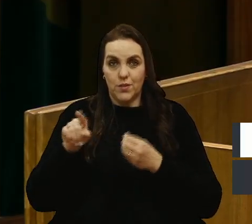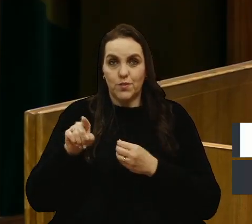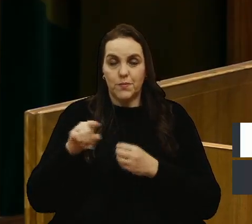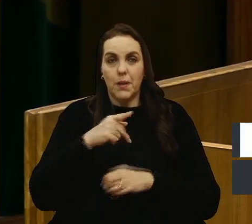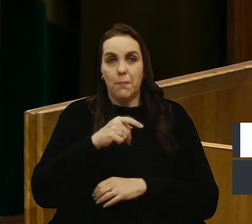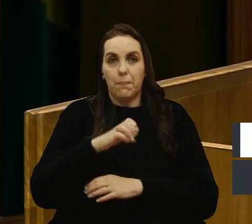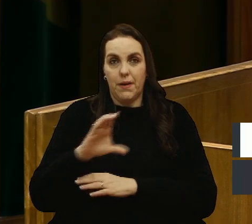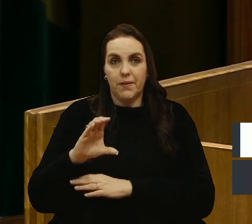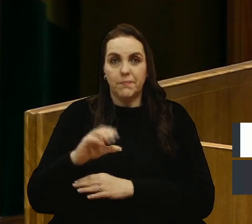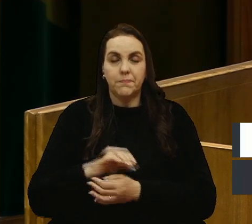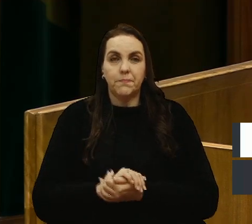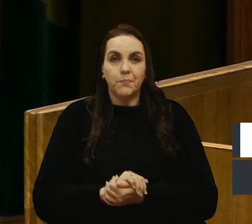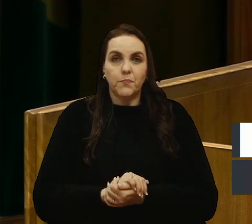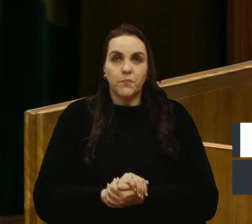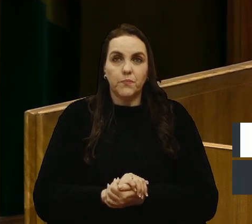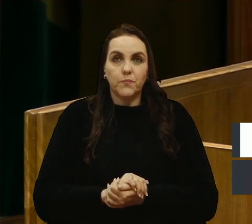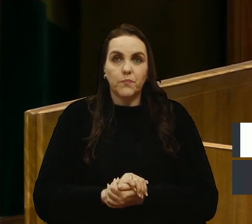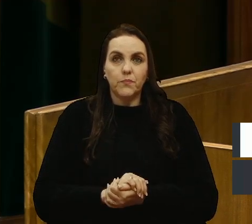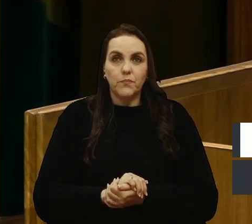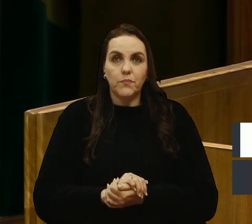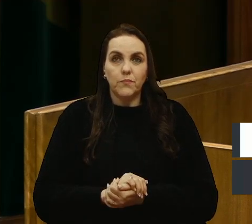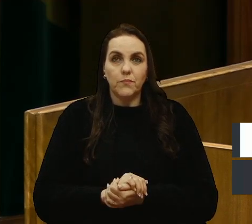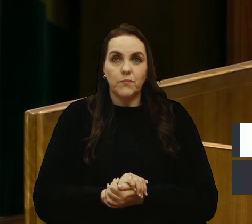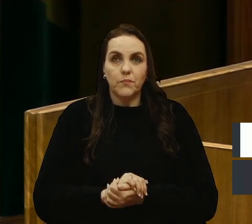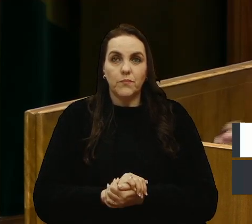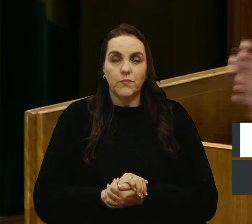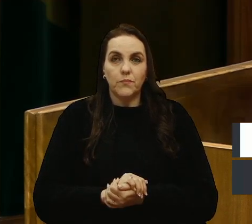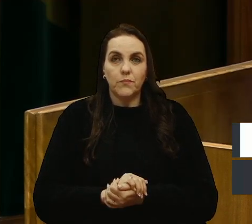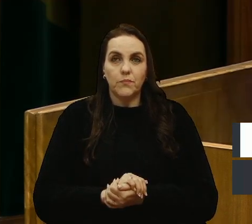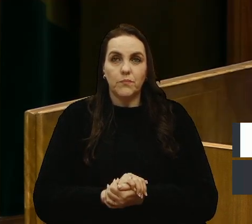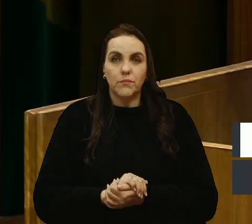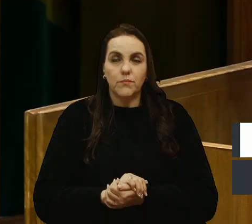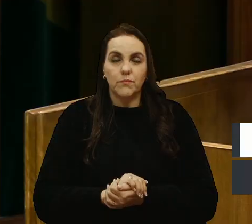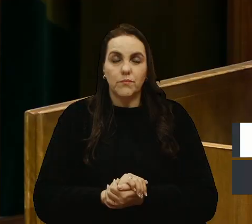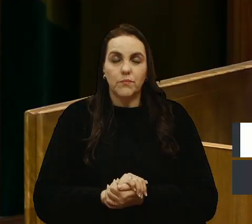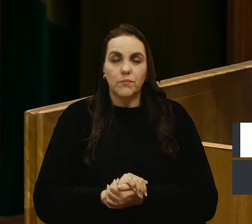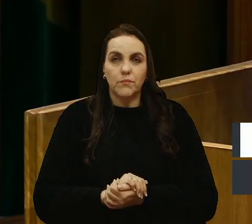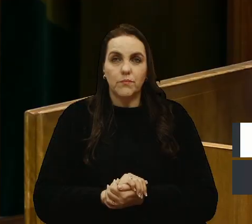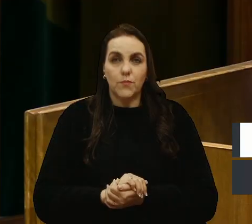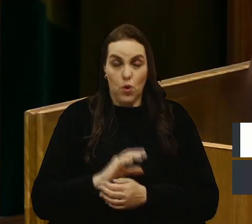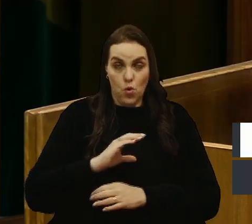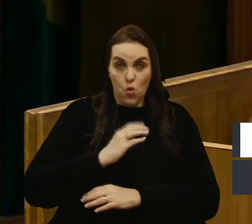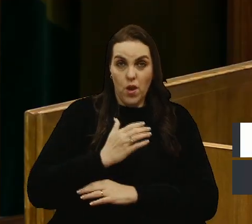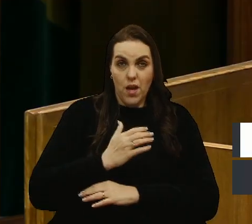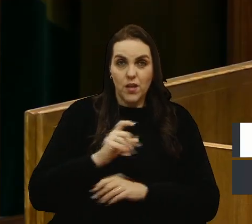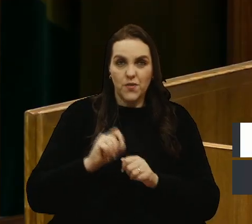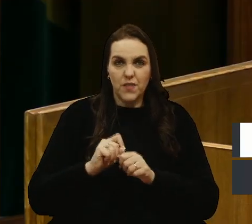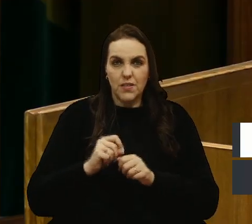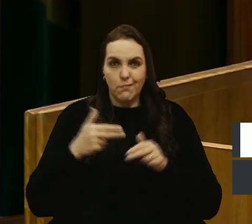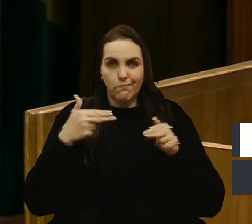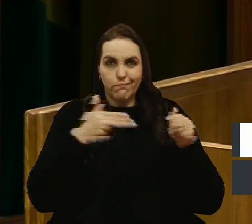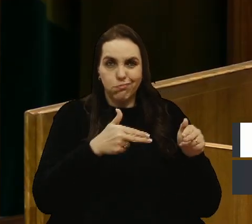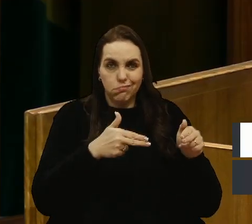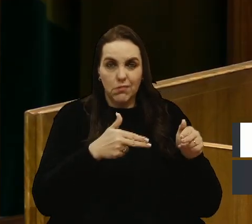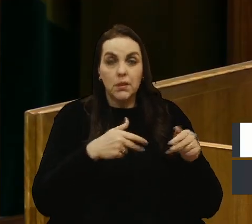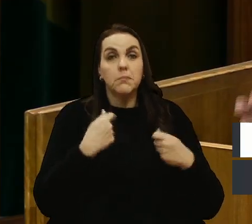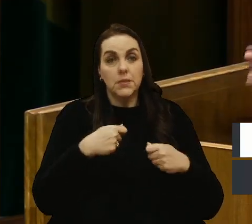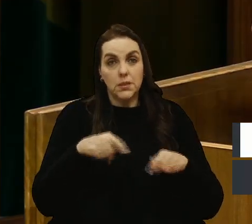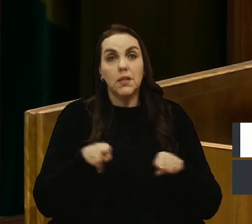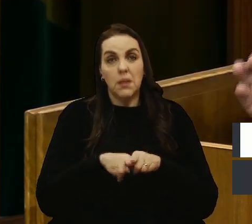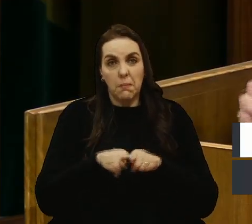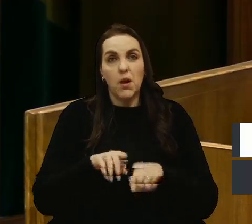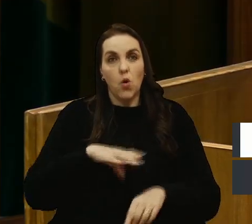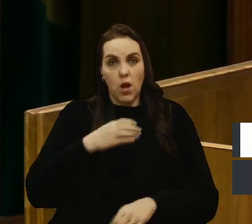PEC. Porque se teve coragem para fazer, tem que ter coragem